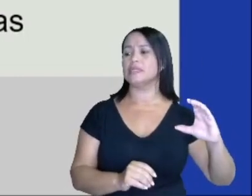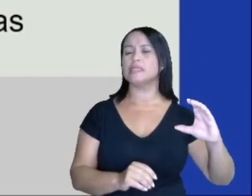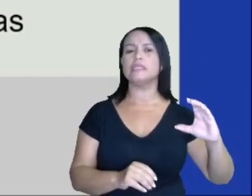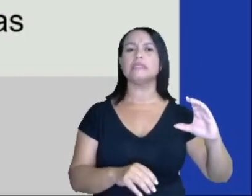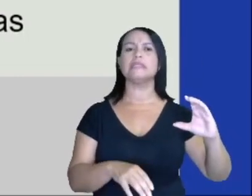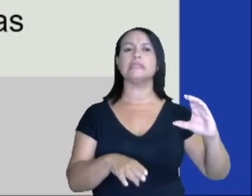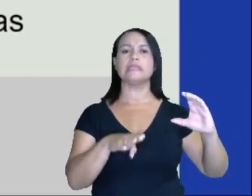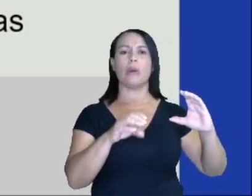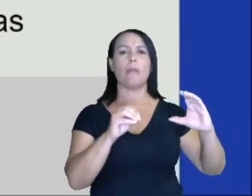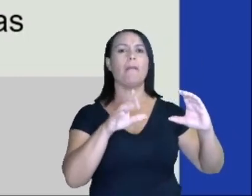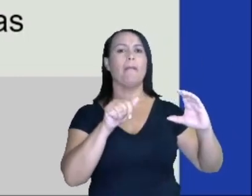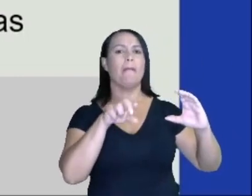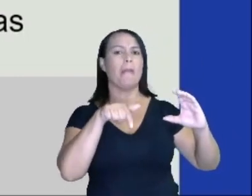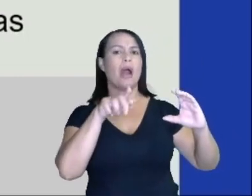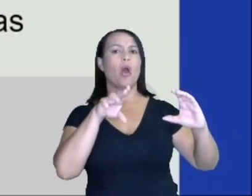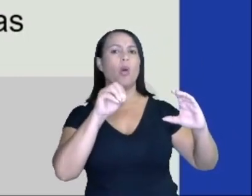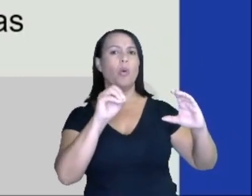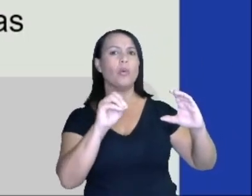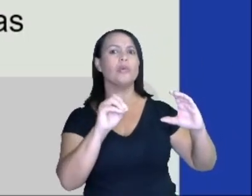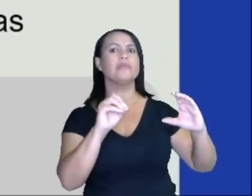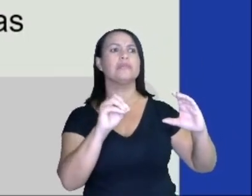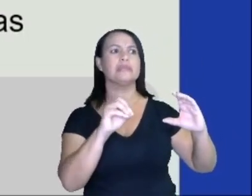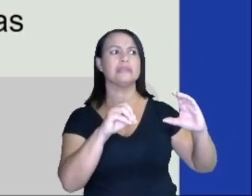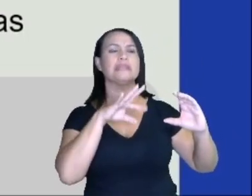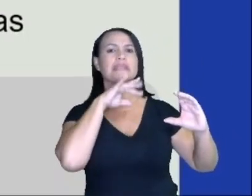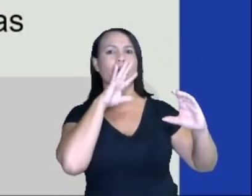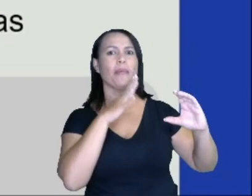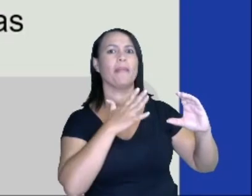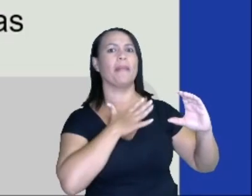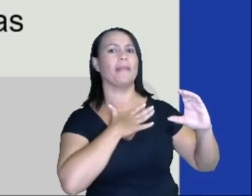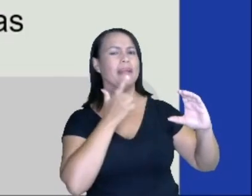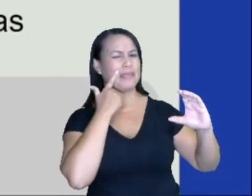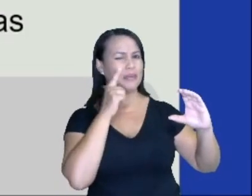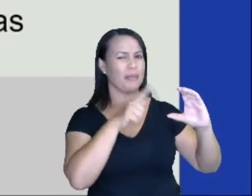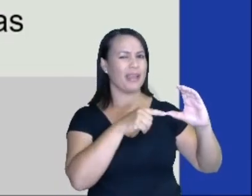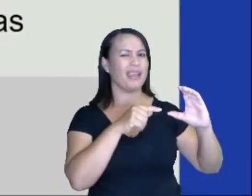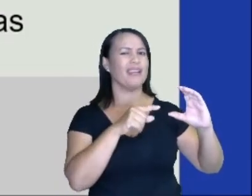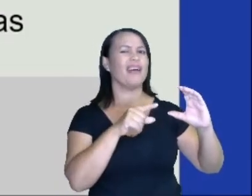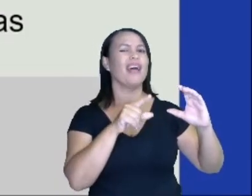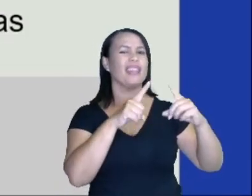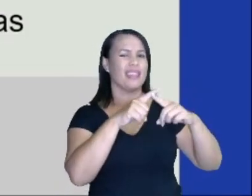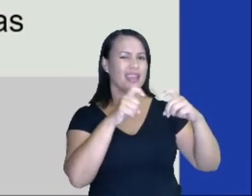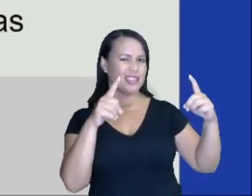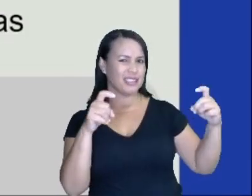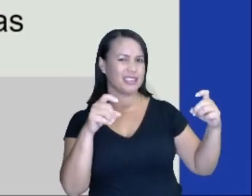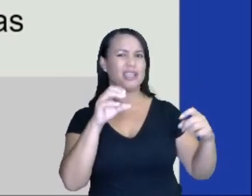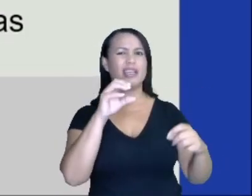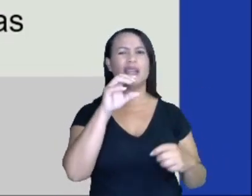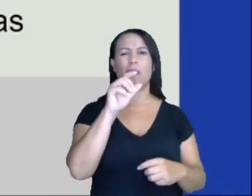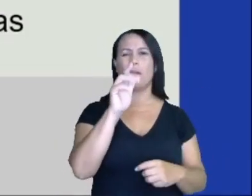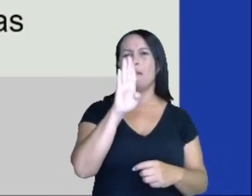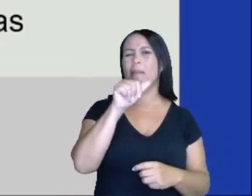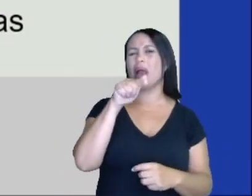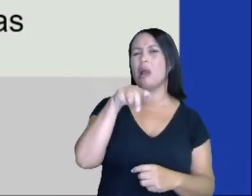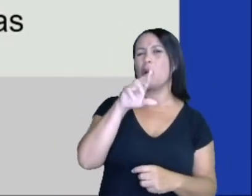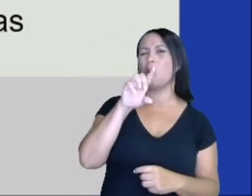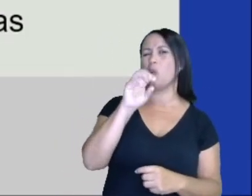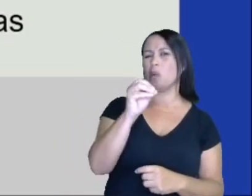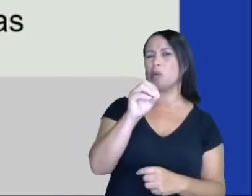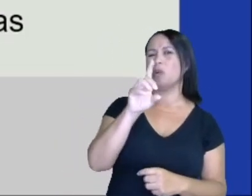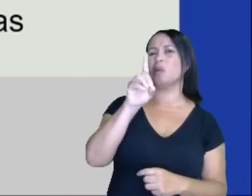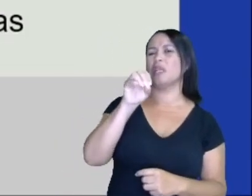bagulho tá doido pro meu lado. Percebam que a letra C, ela também tem gírias. O bagulho, tá doido. E